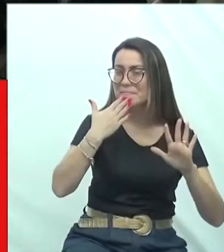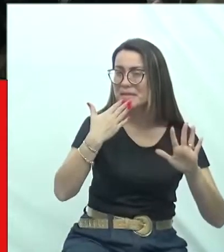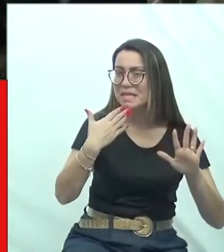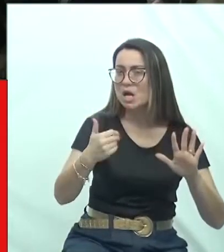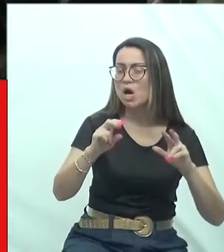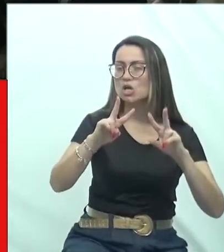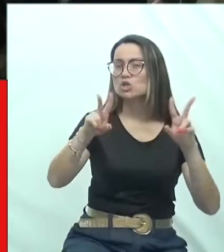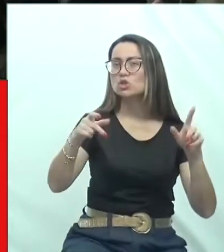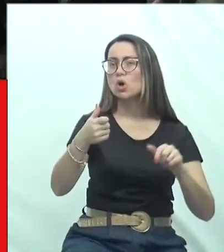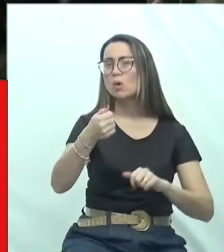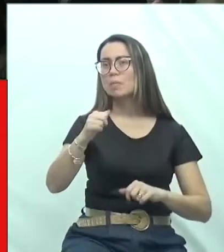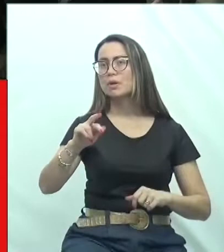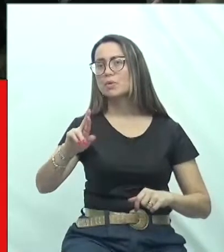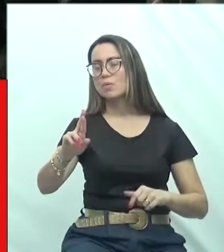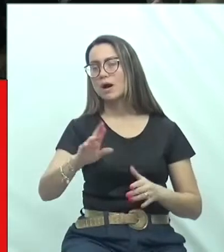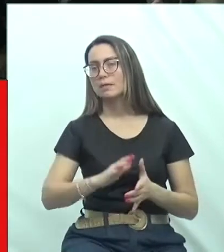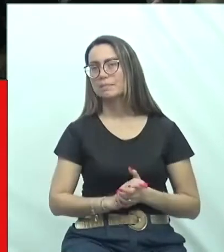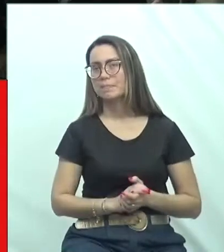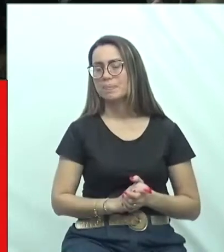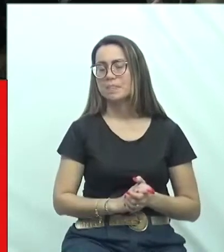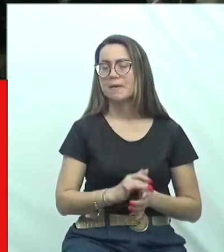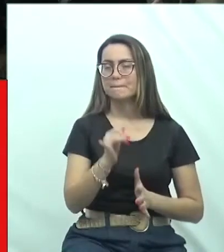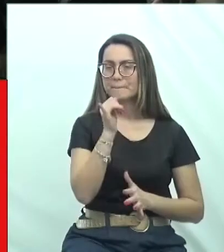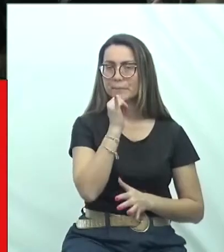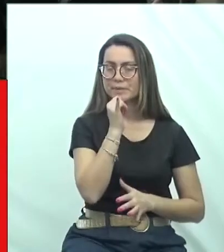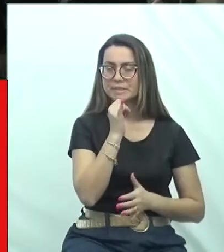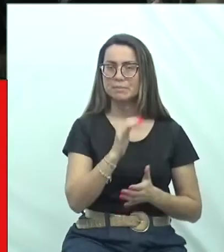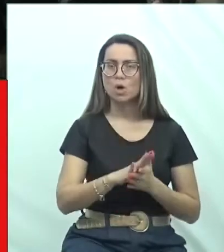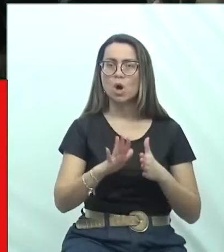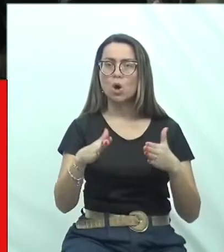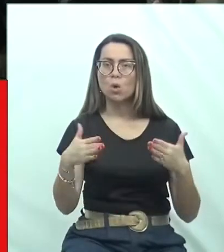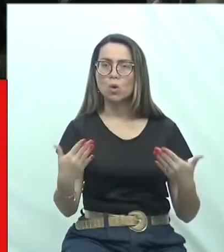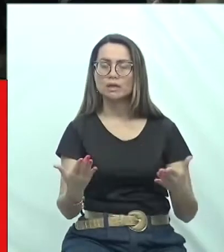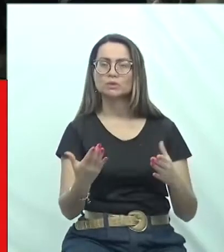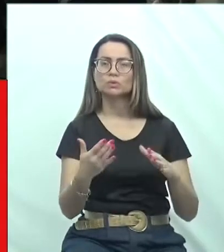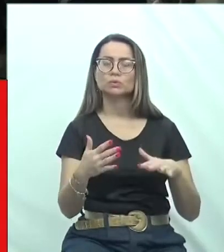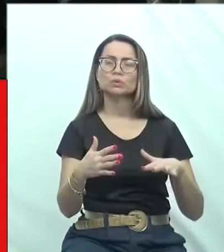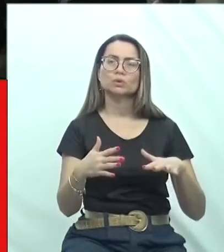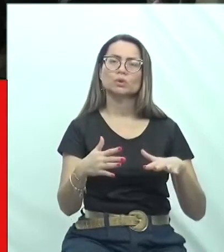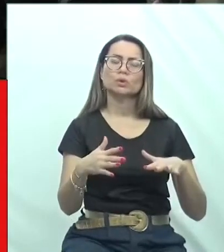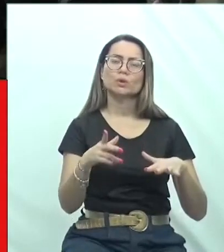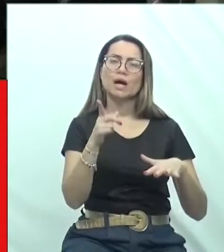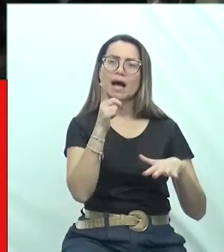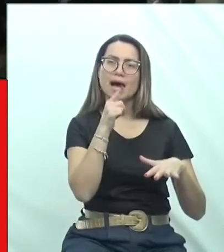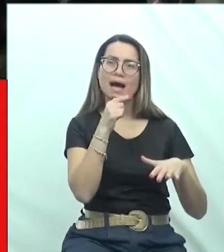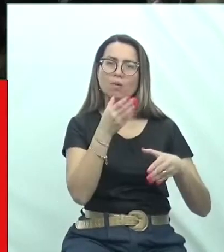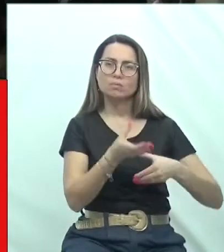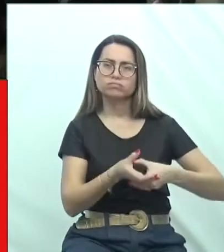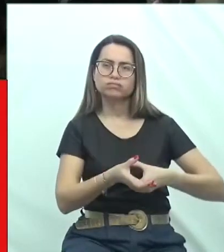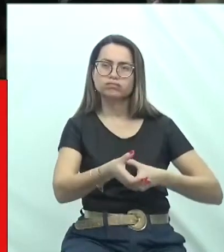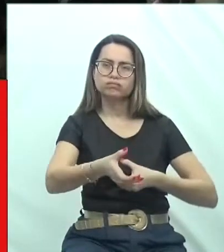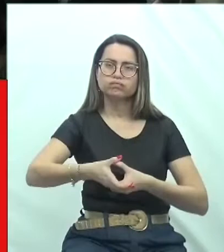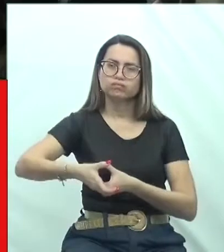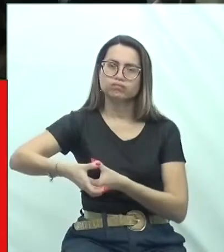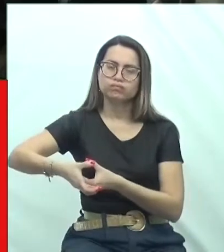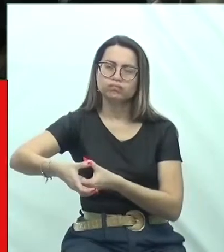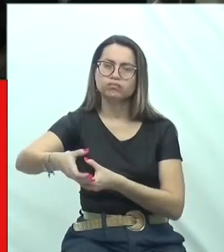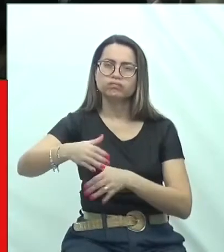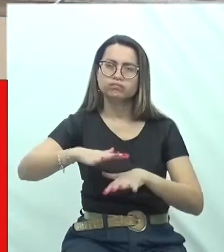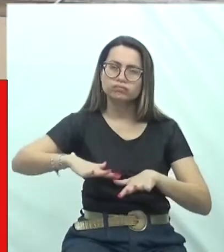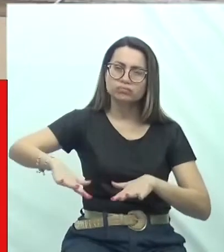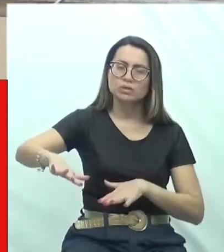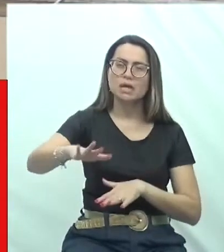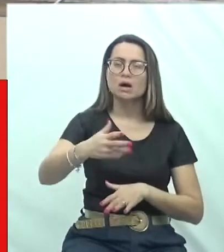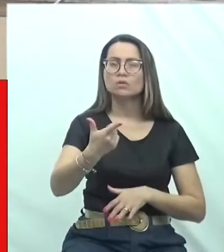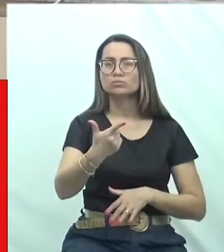A questão era o seguinte: quando há um desabastecimento na rede de água, quando acontece isso? Quando eu sou obrigada a fazer um